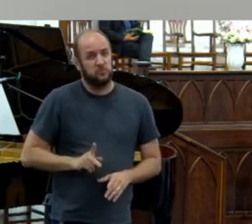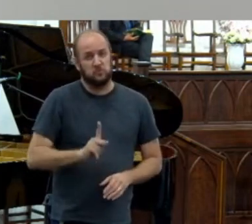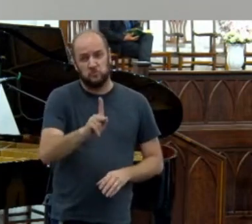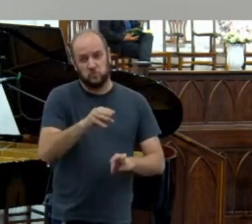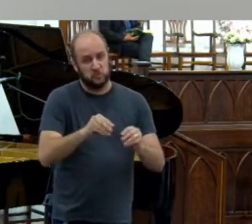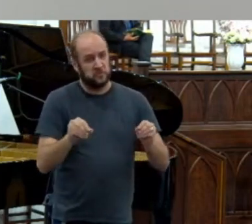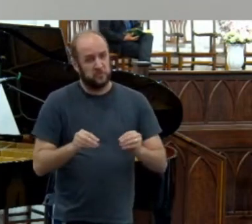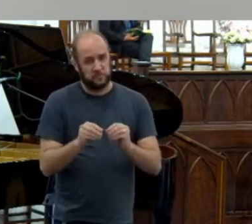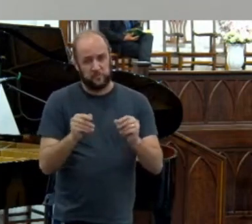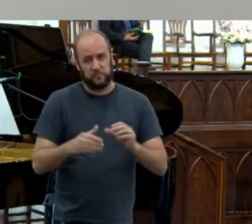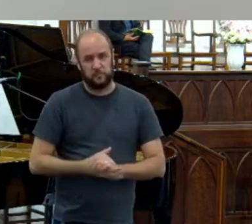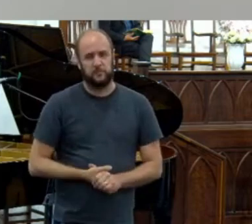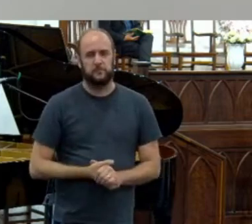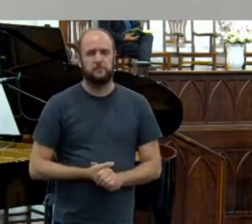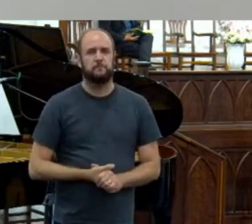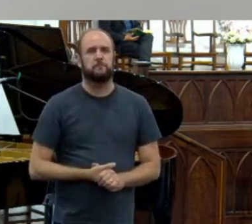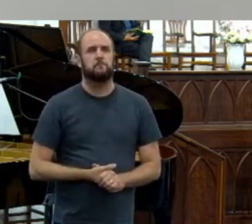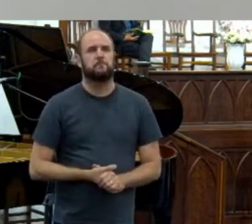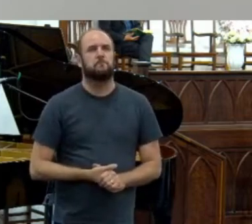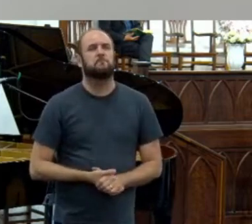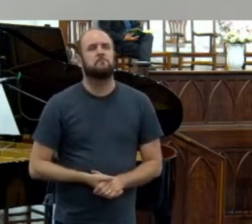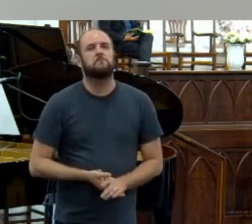Um filósofo